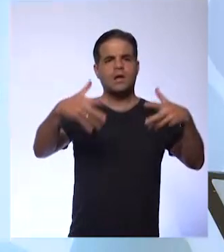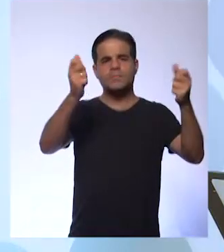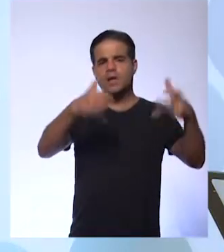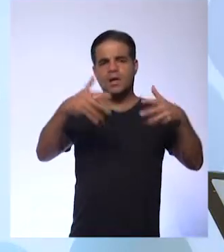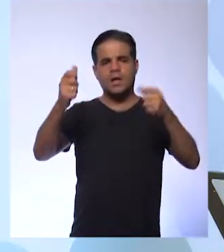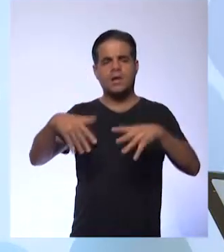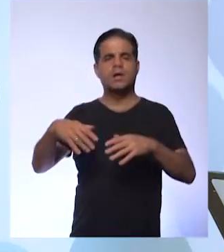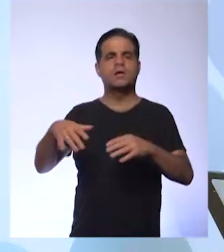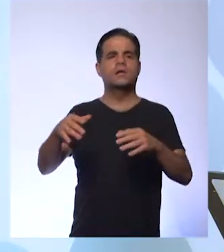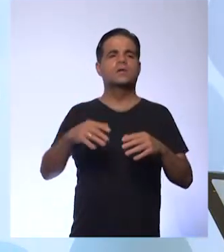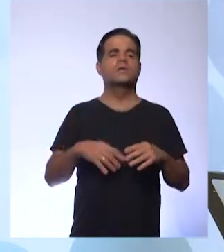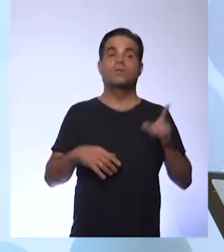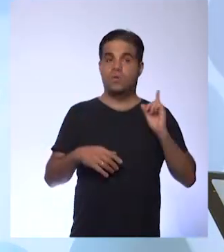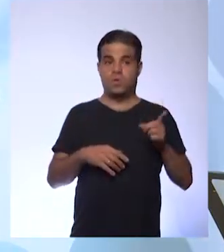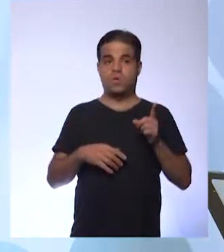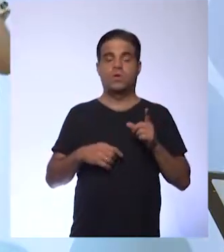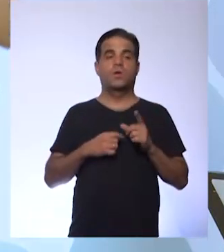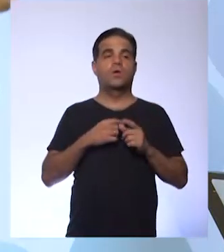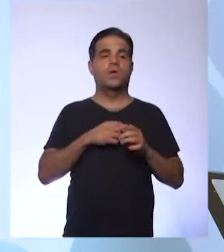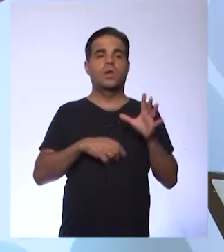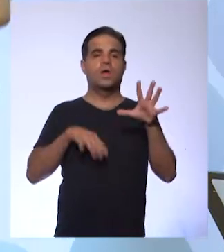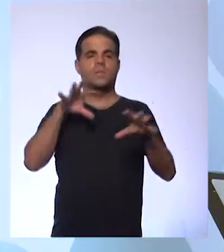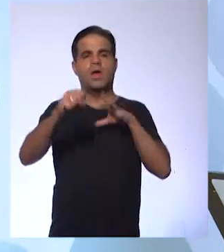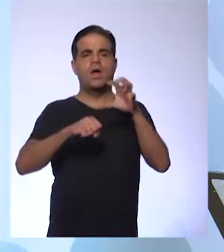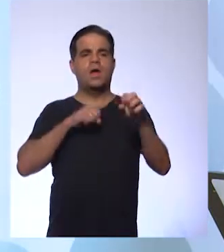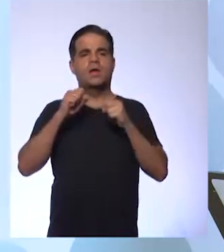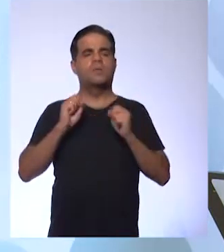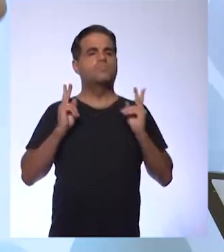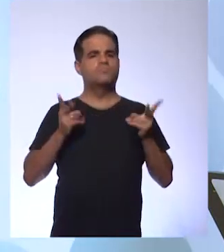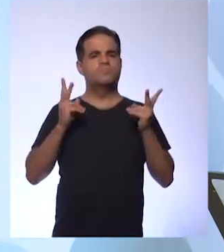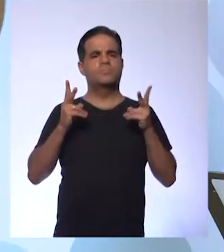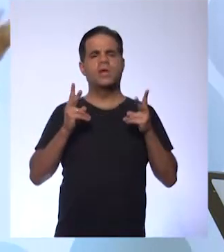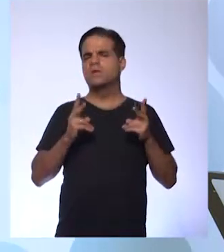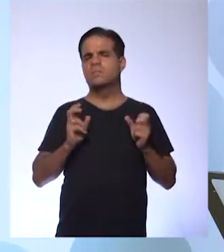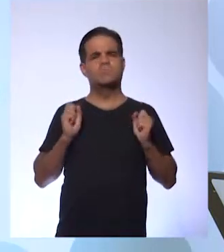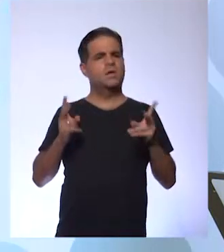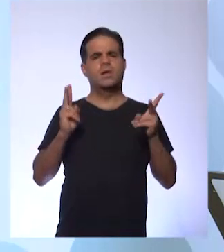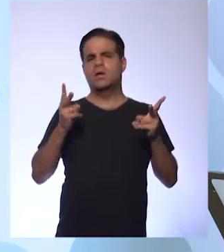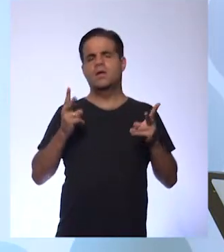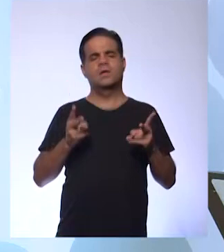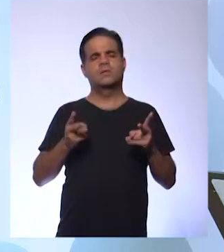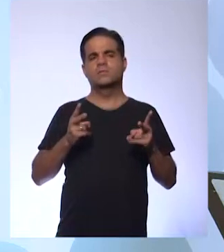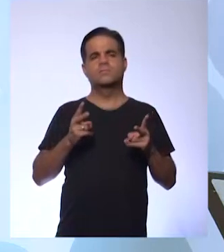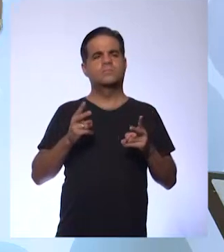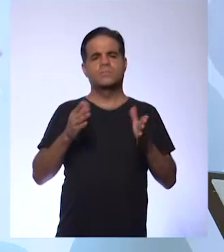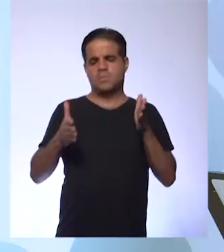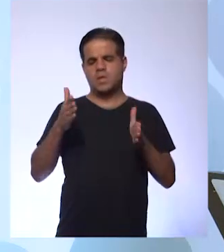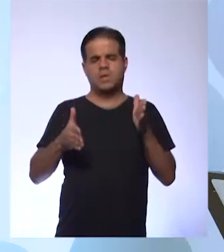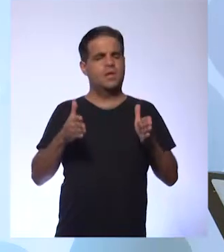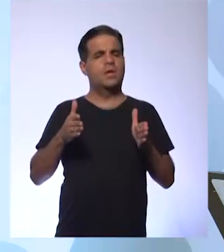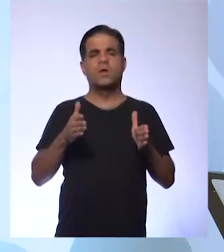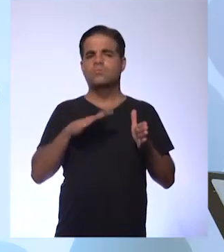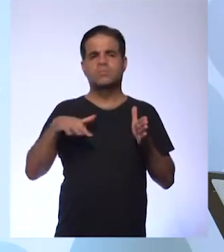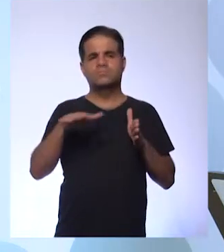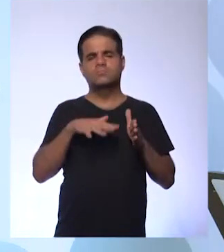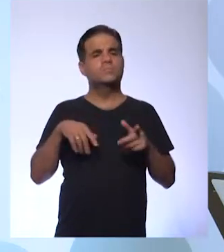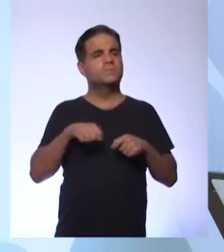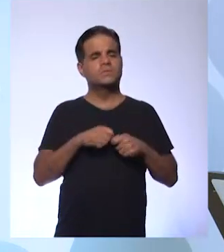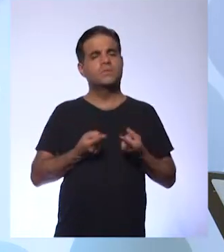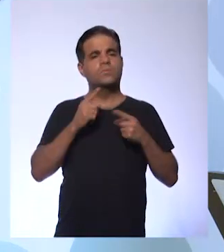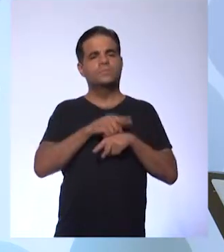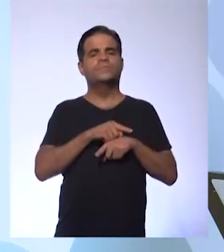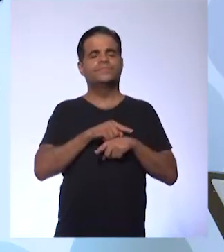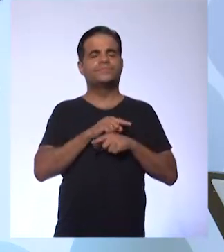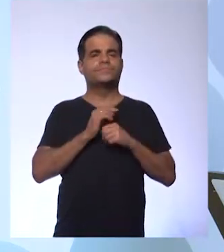orações. Vou aqui, olha só, pegar a mesma oração, o mesmo período composto e fazer o